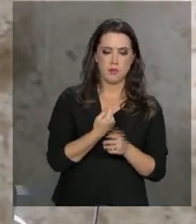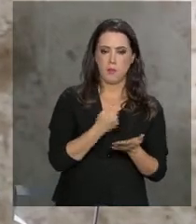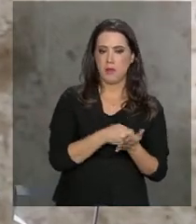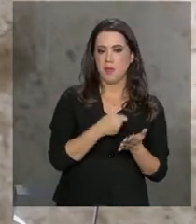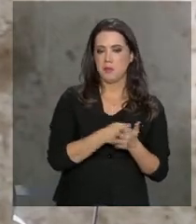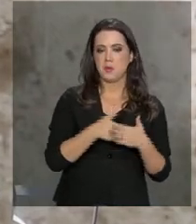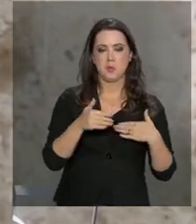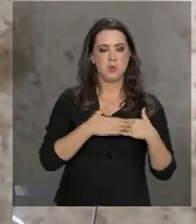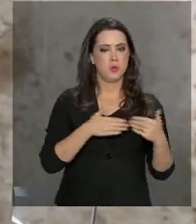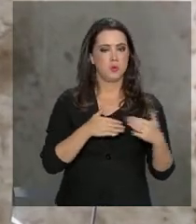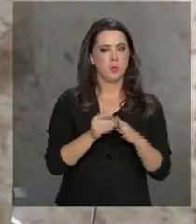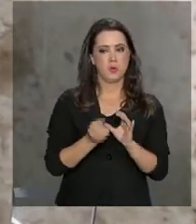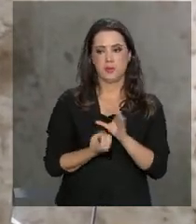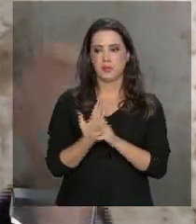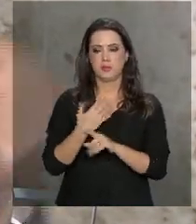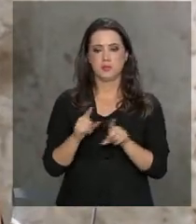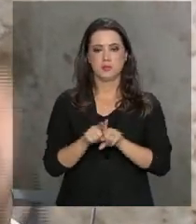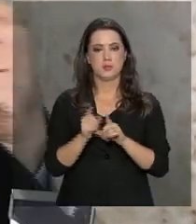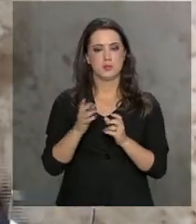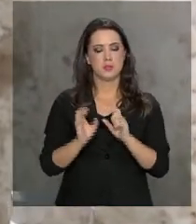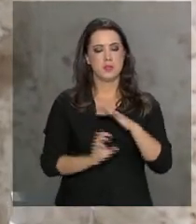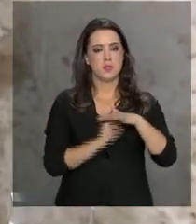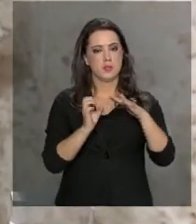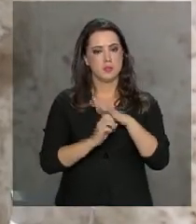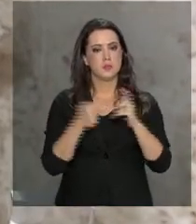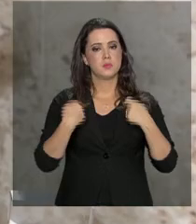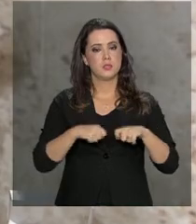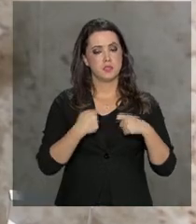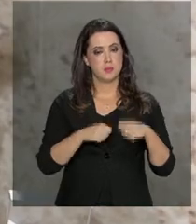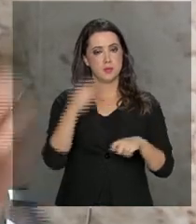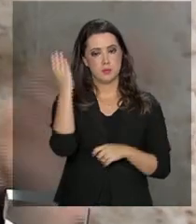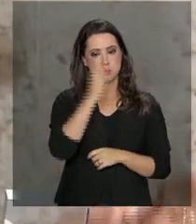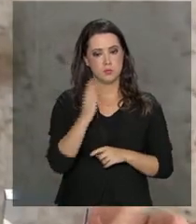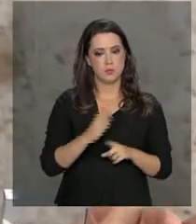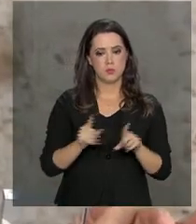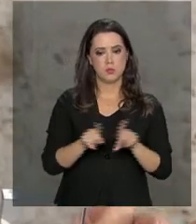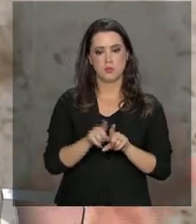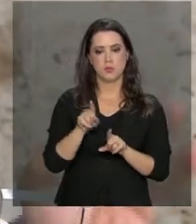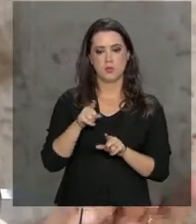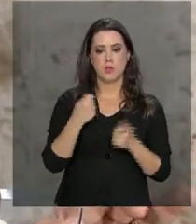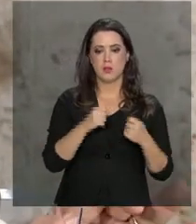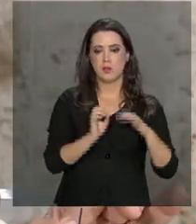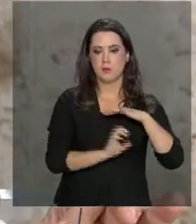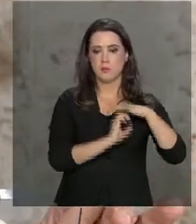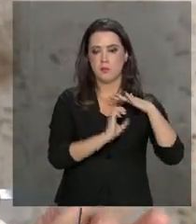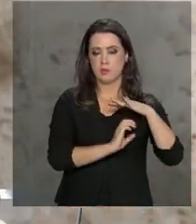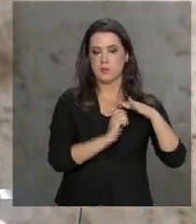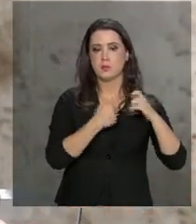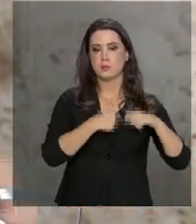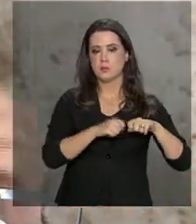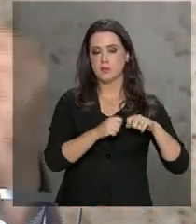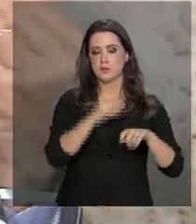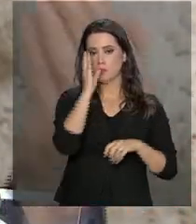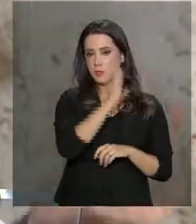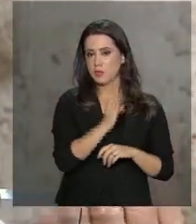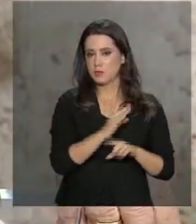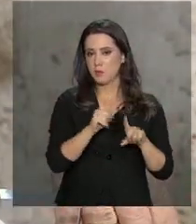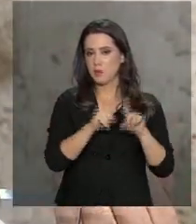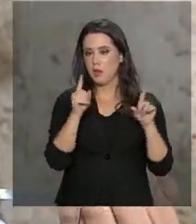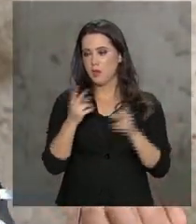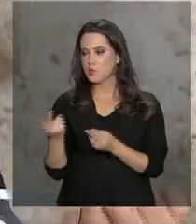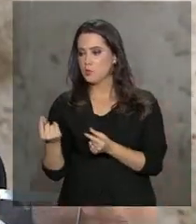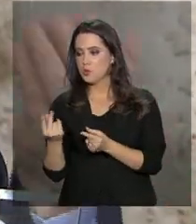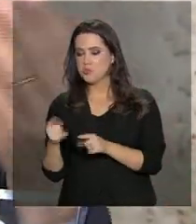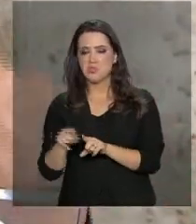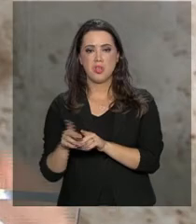independentemente de sua origem a empresa tem que ser brasileira a empresa de aviação tem que ser brasileira agora a origem do capital